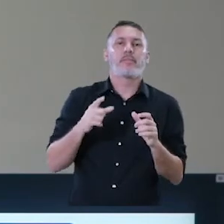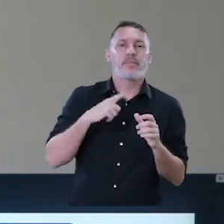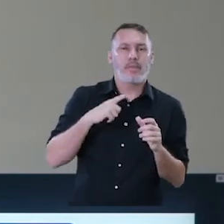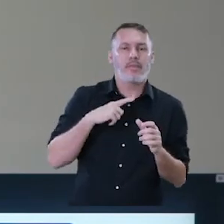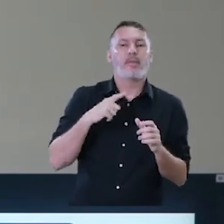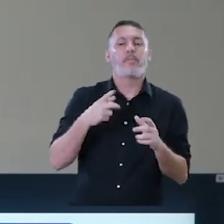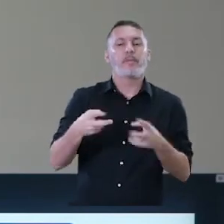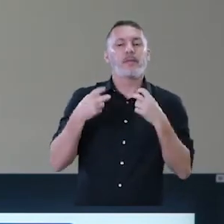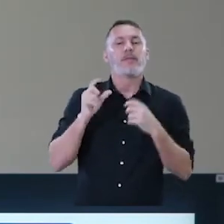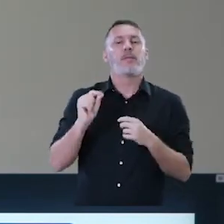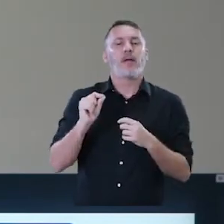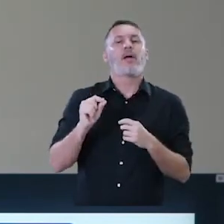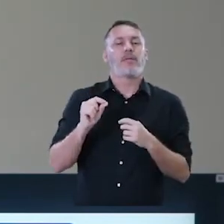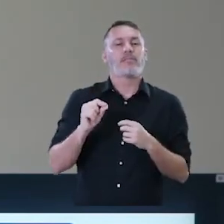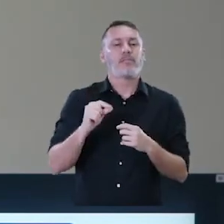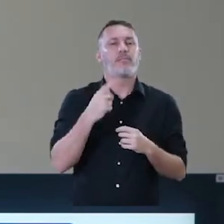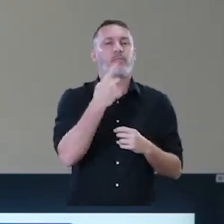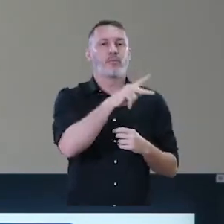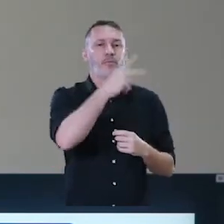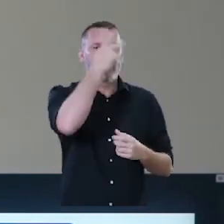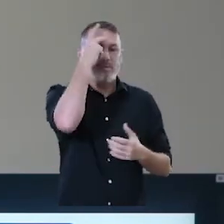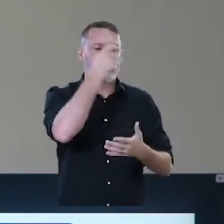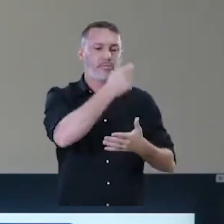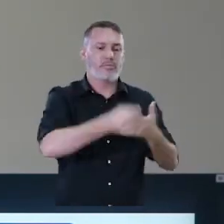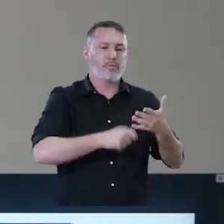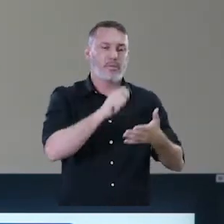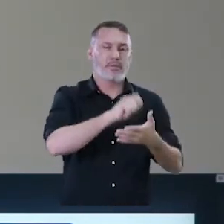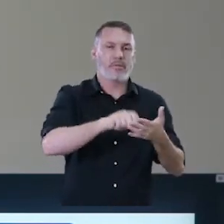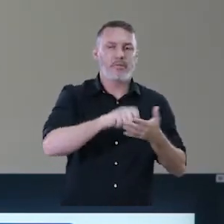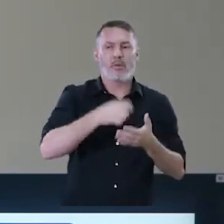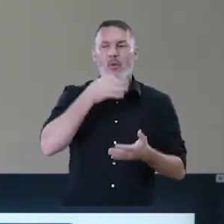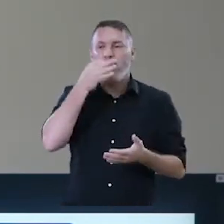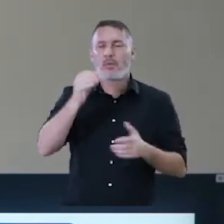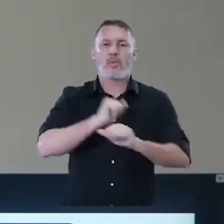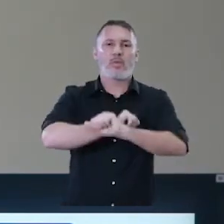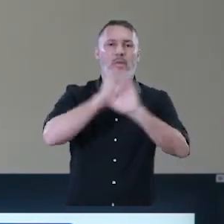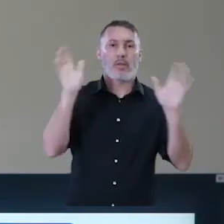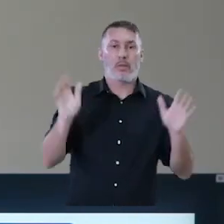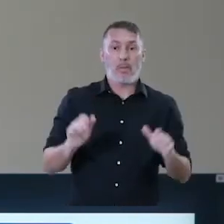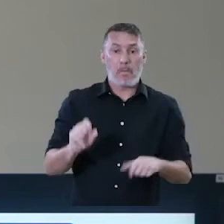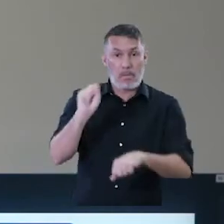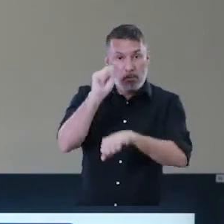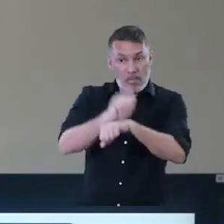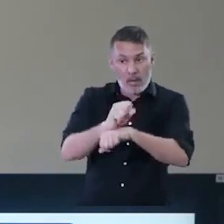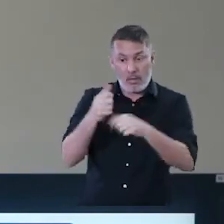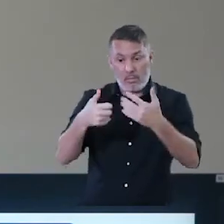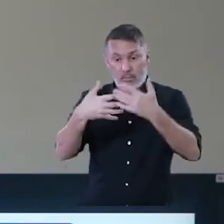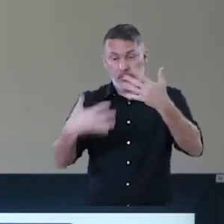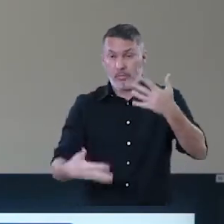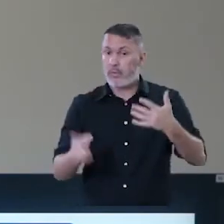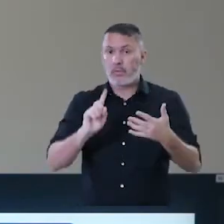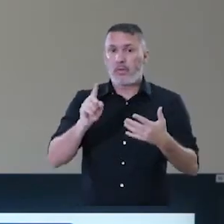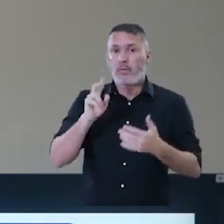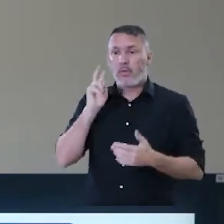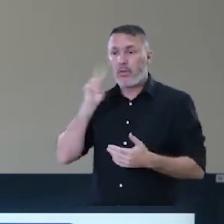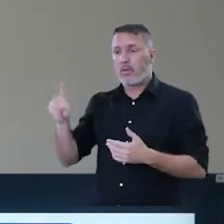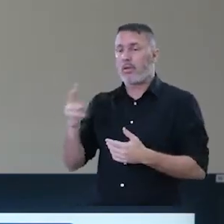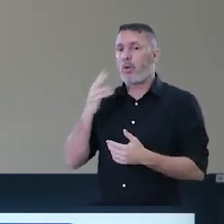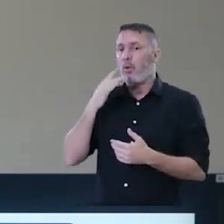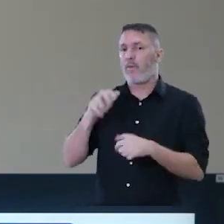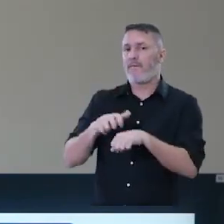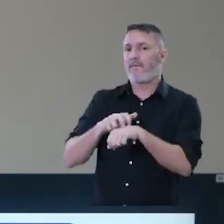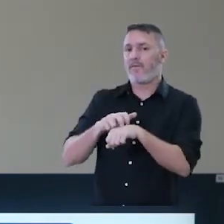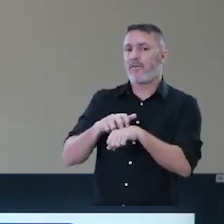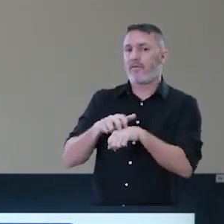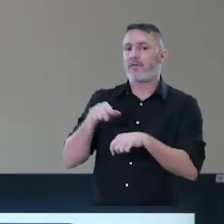valor e o posicionamento relativo ao tema. Ele para por aqui? Não. Então ele vai lá e joga o que nós